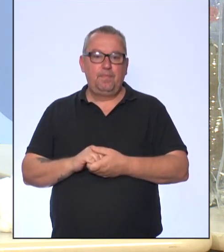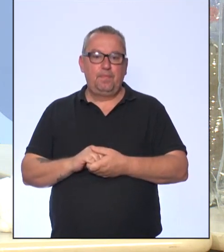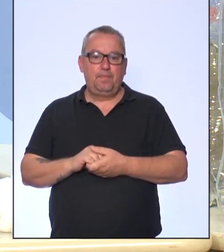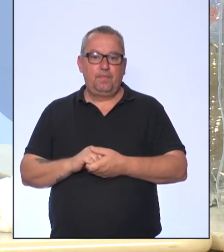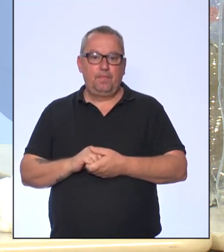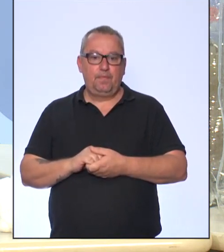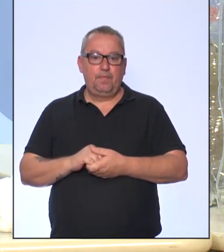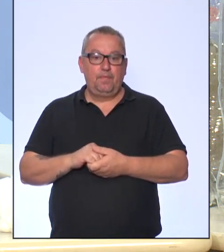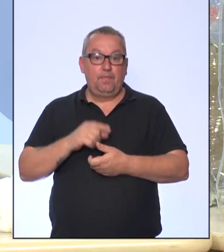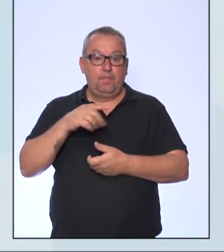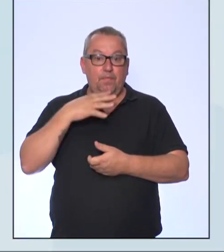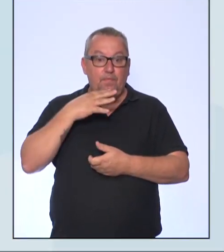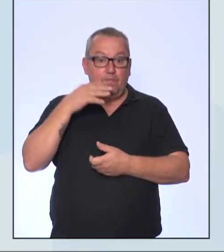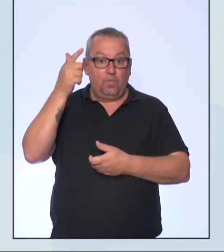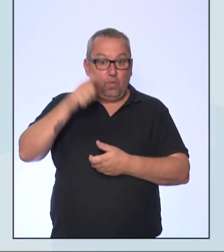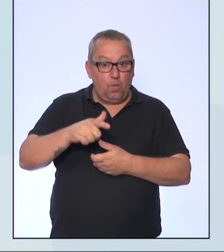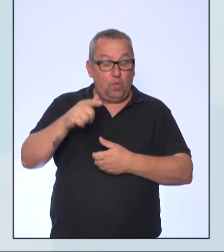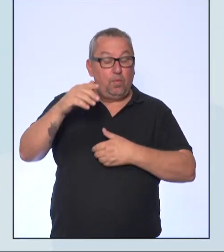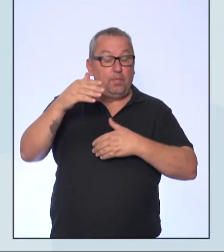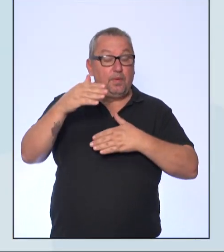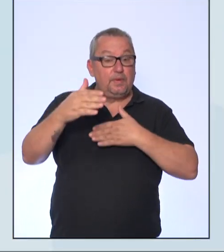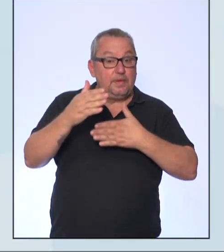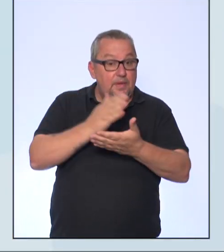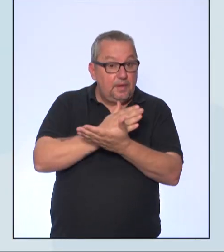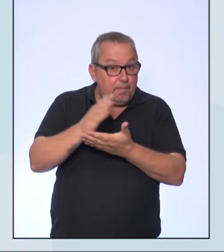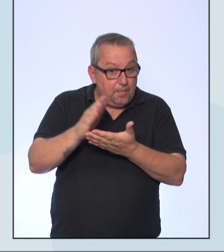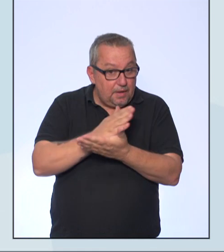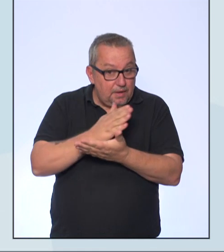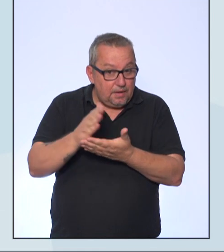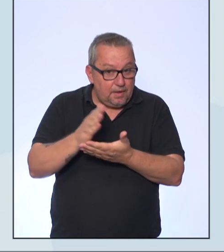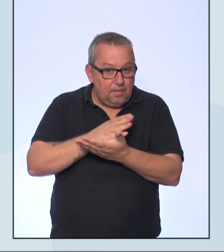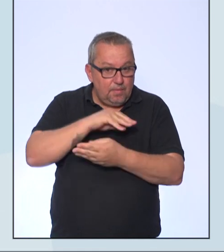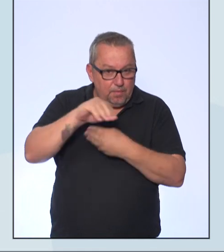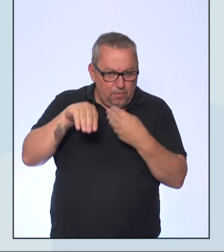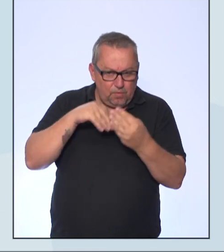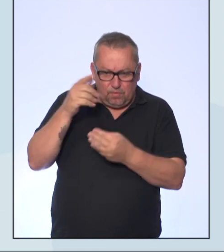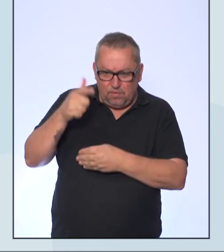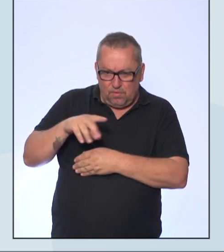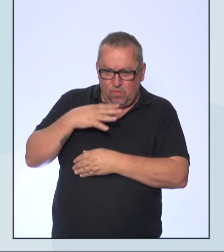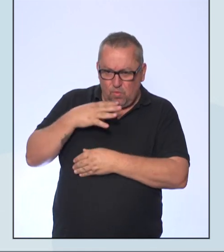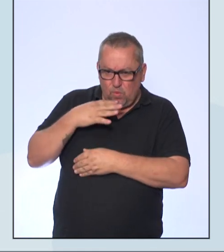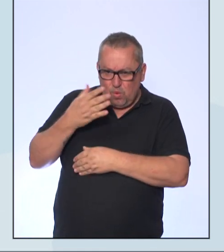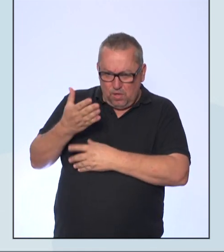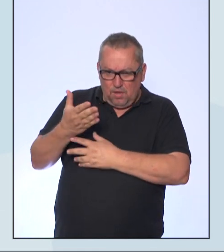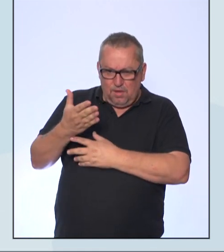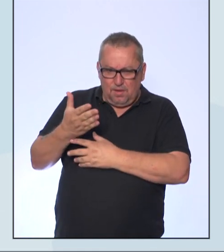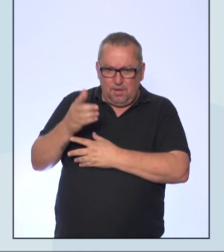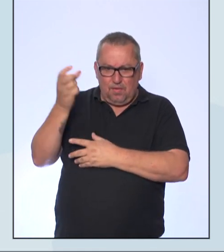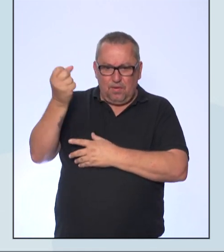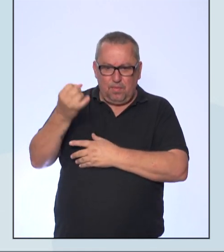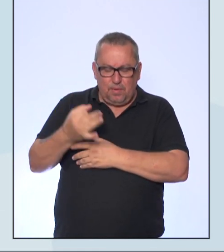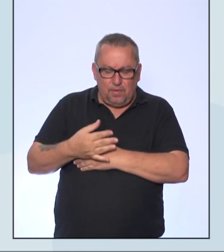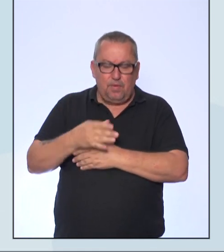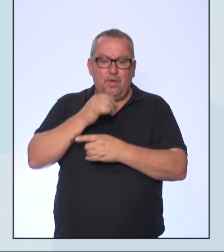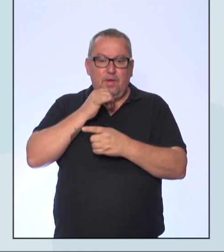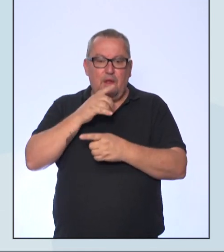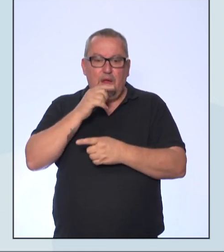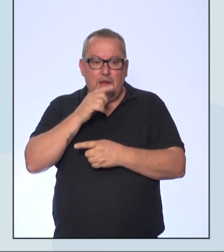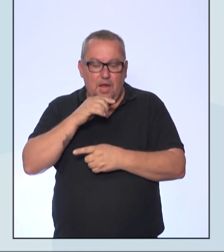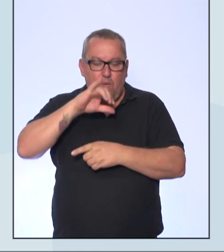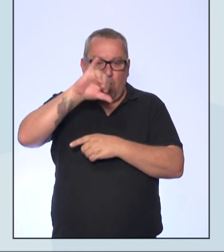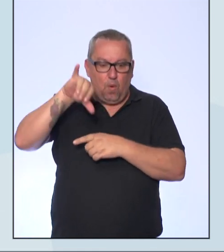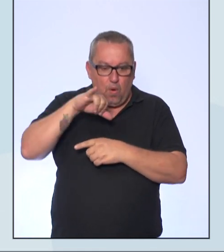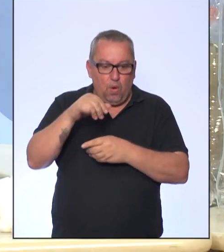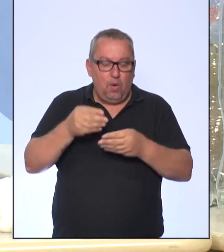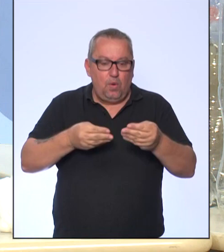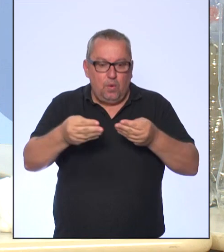Então, você conhece outro processo para separar uma mistura? Vocês conhecem? A gente já falou um pouquinho da peneiração, a gente está